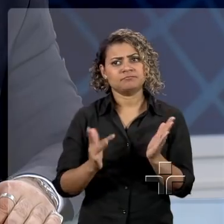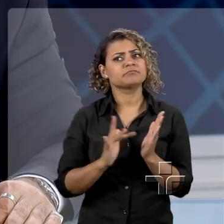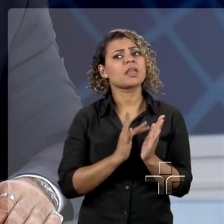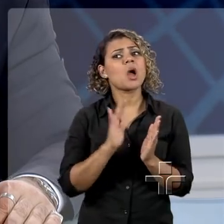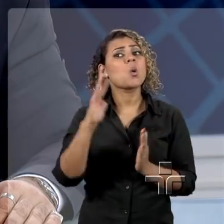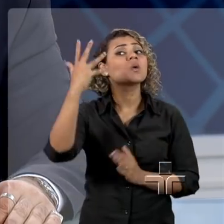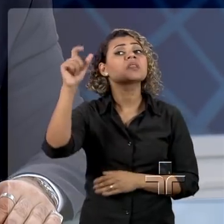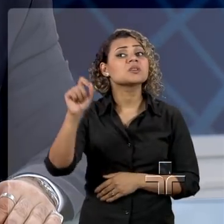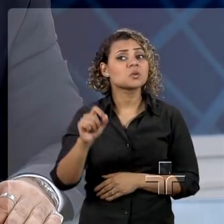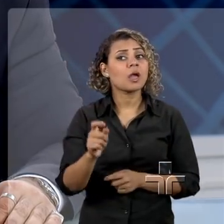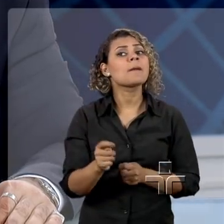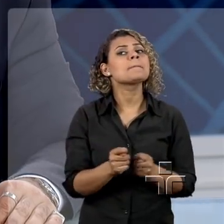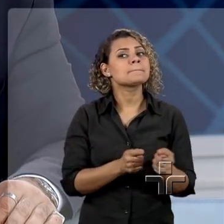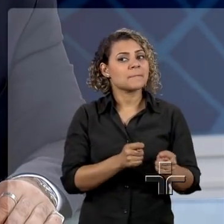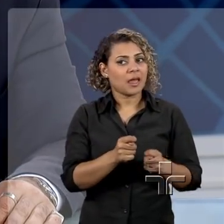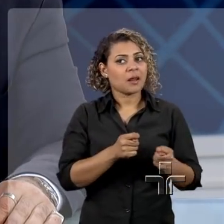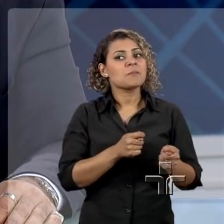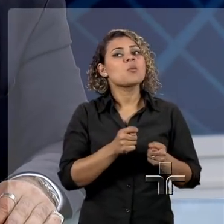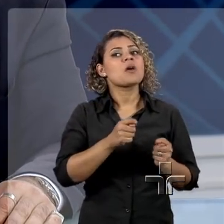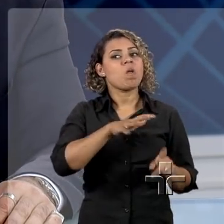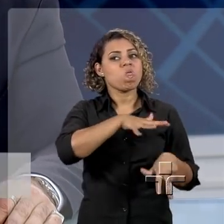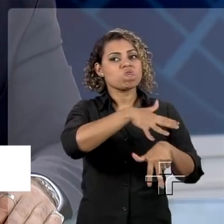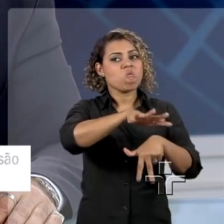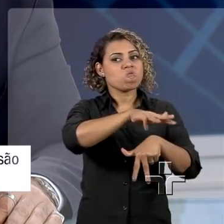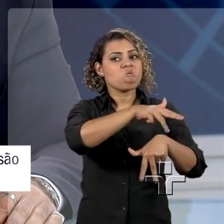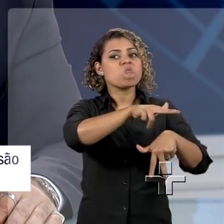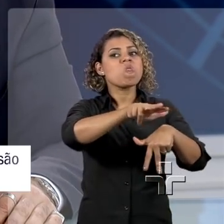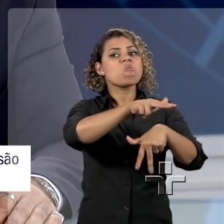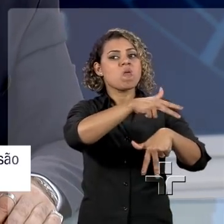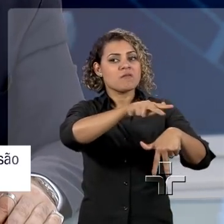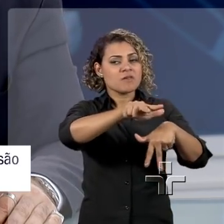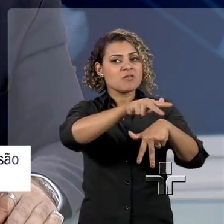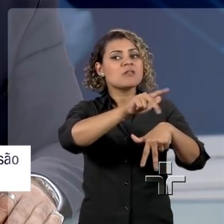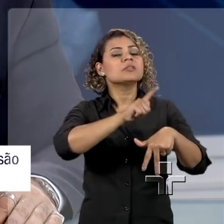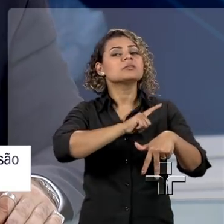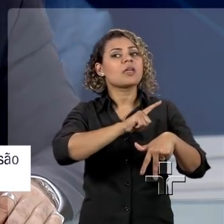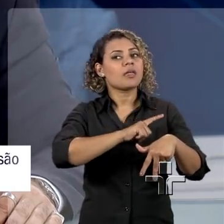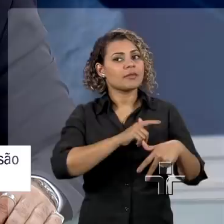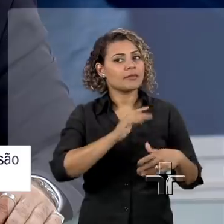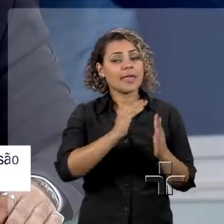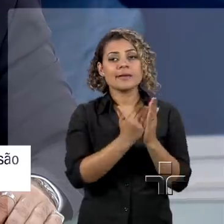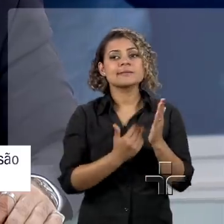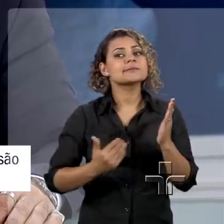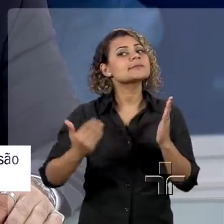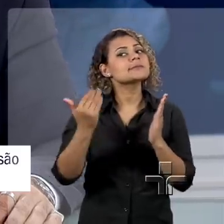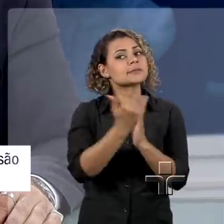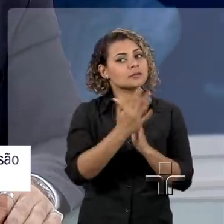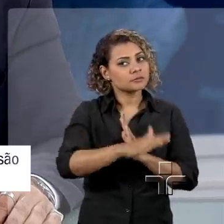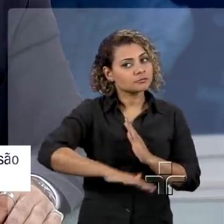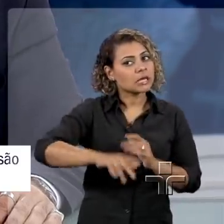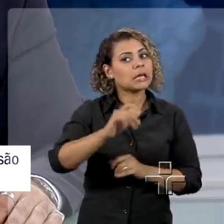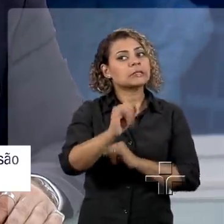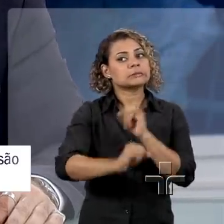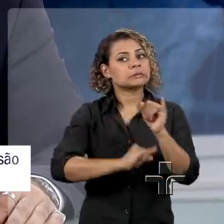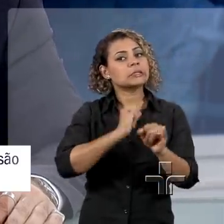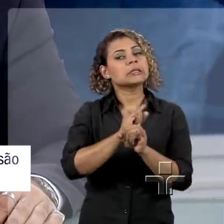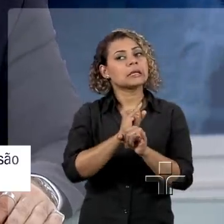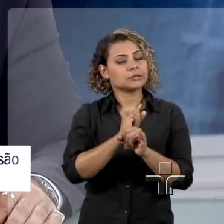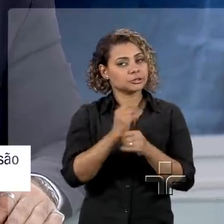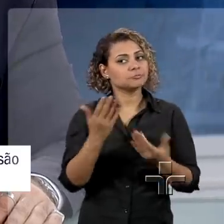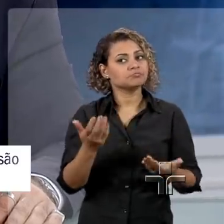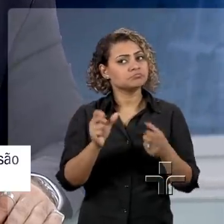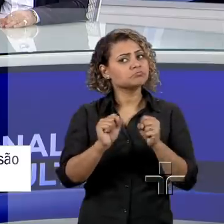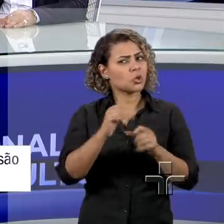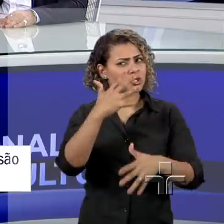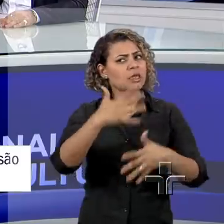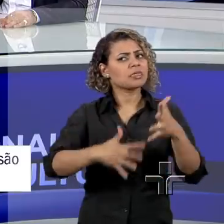a esta manipulação. Há um excesso, há uma hiperatividade no mundo digital que sacrifica